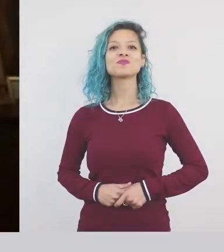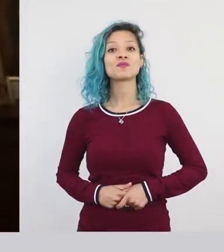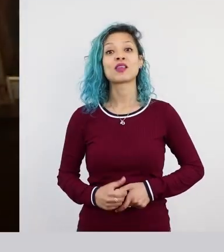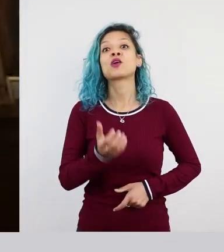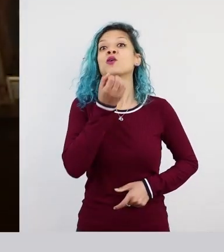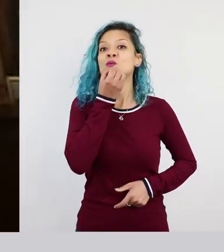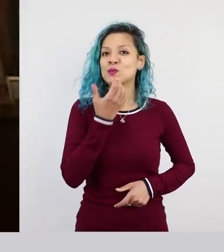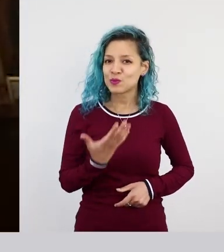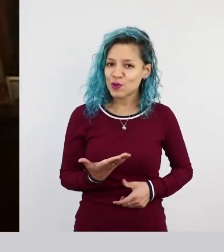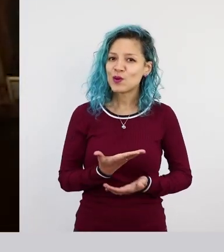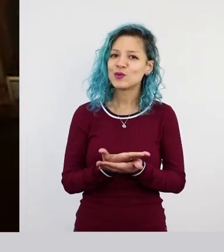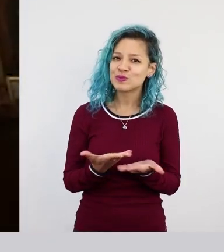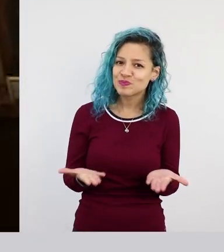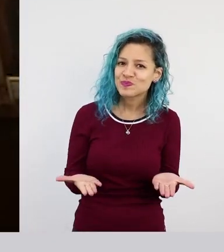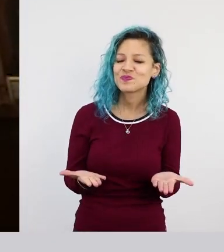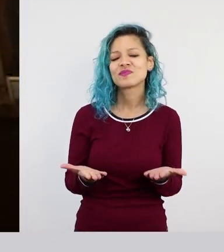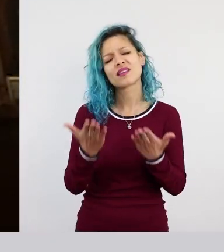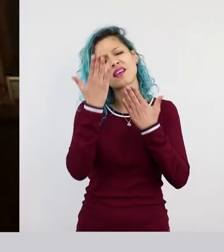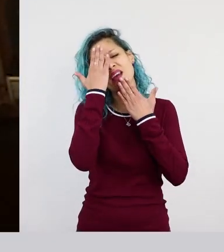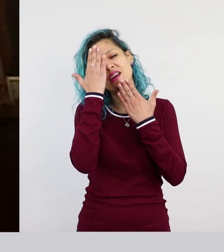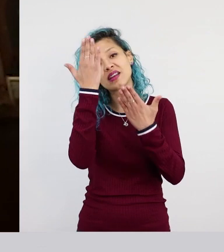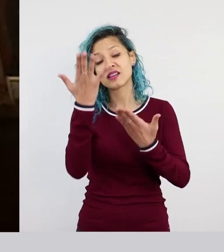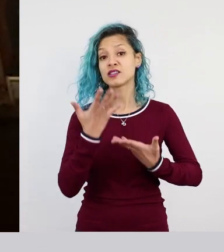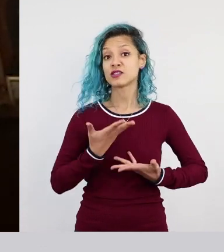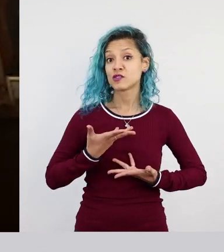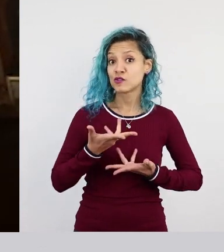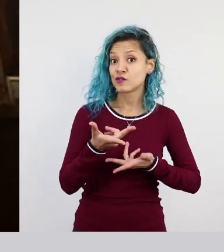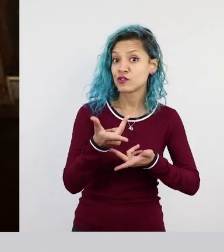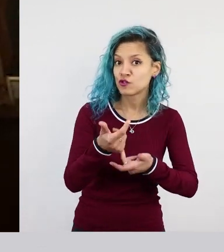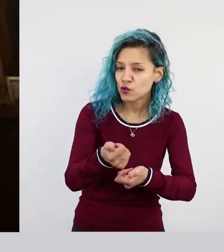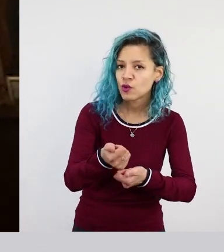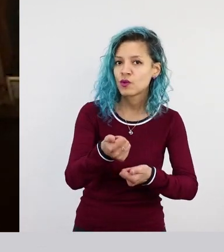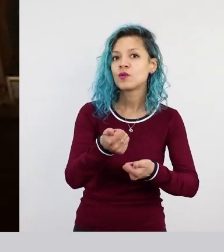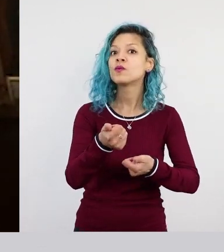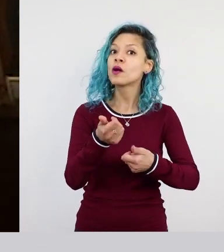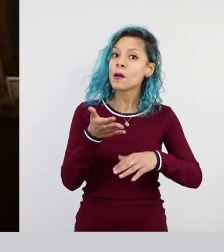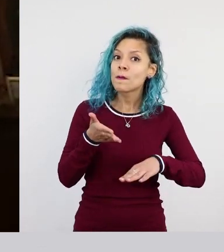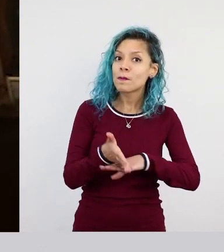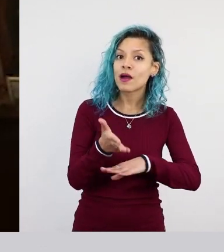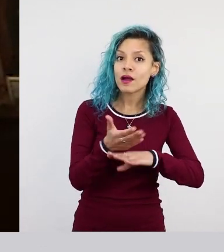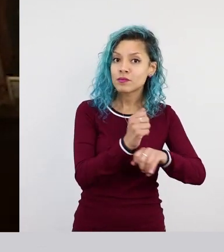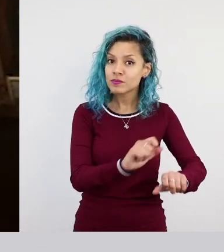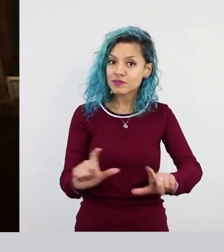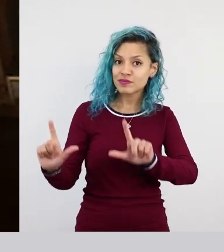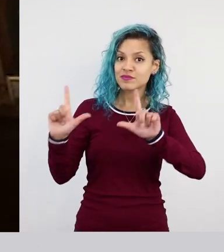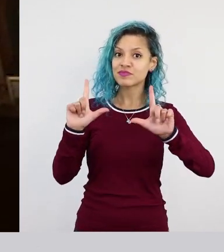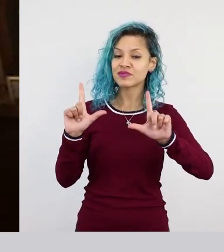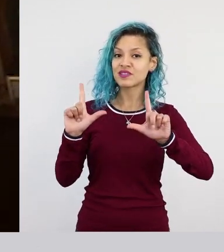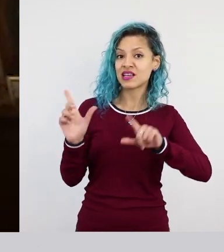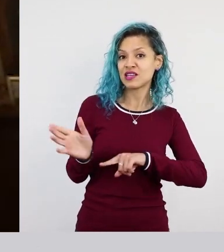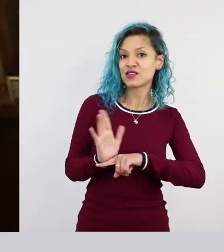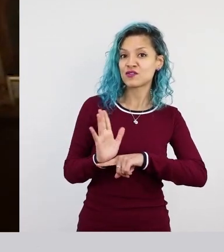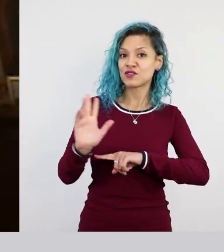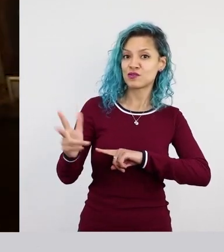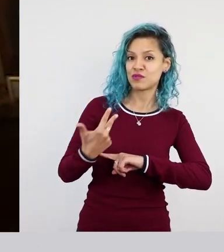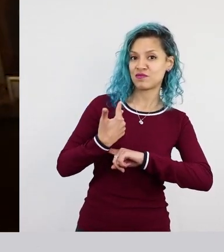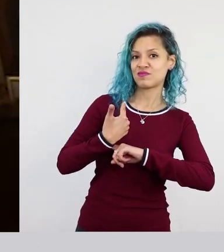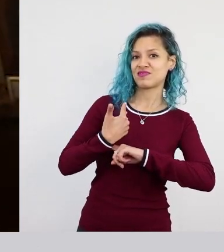Bom, gente, eu queria agradecer por ter sido convidada a estar fazendo parte